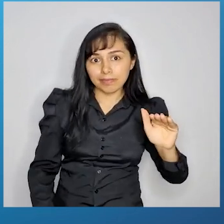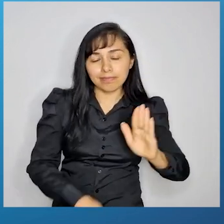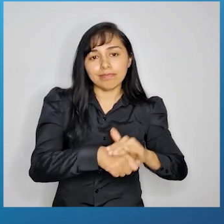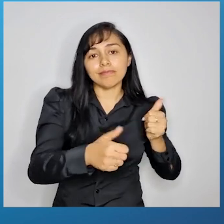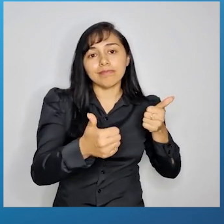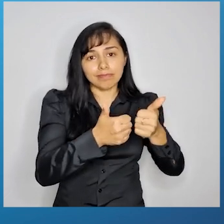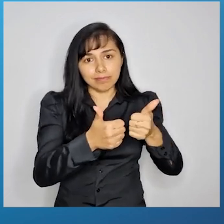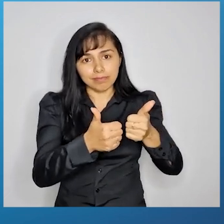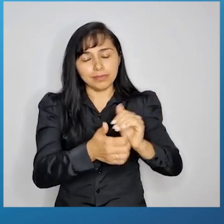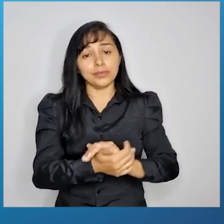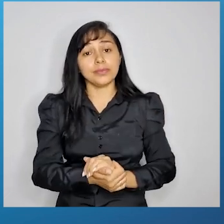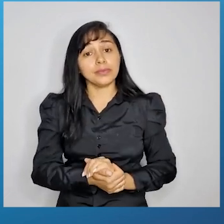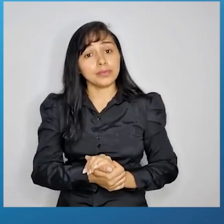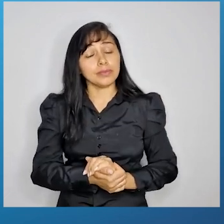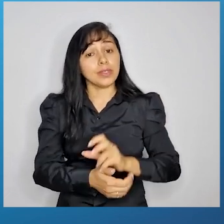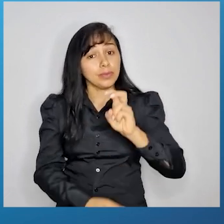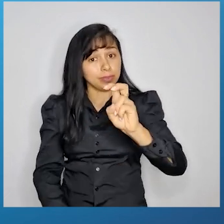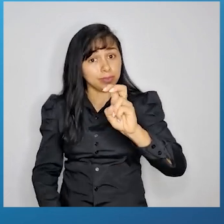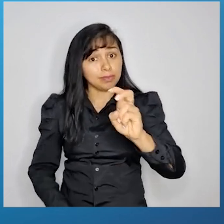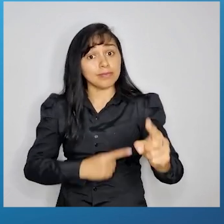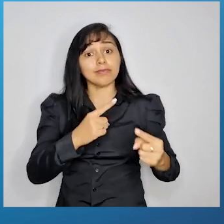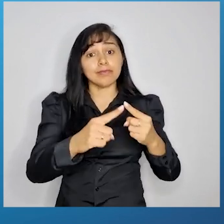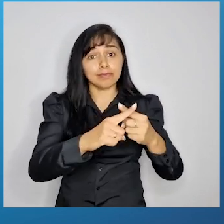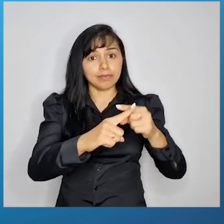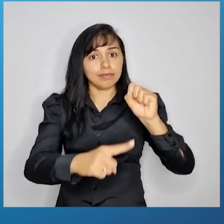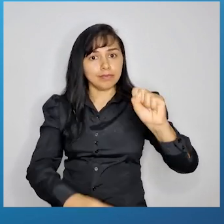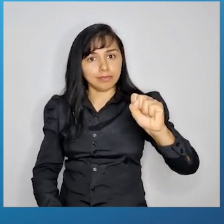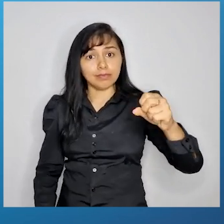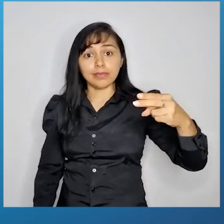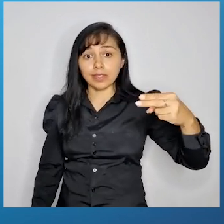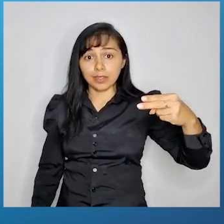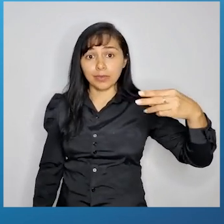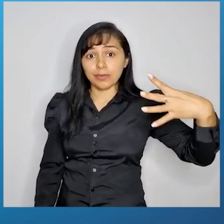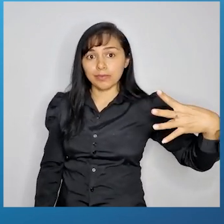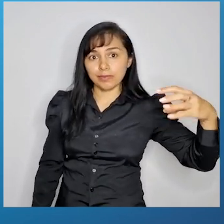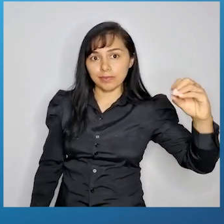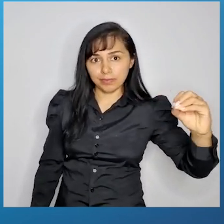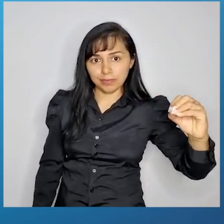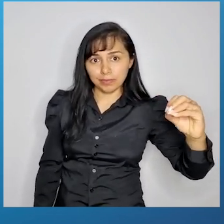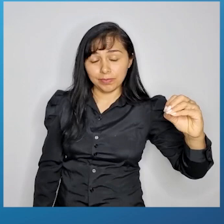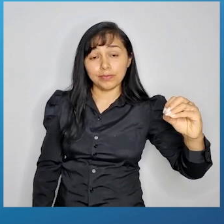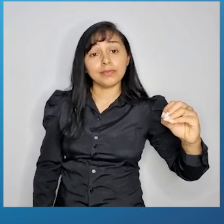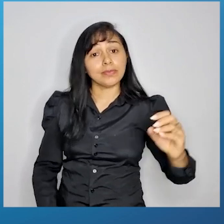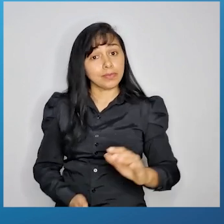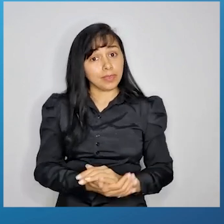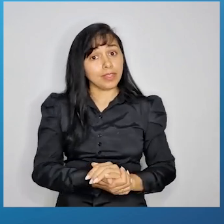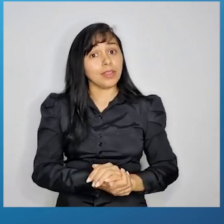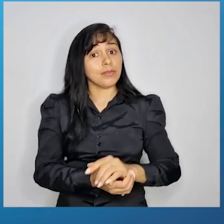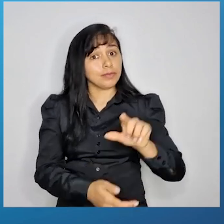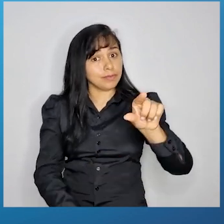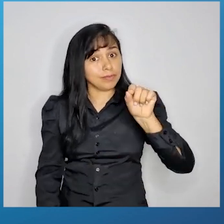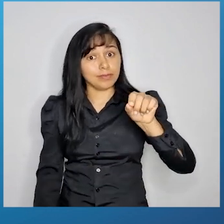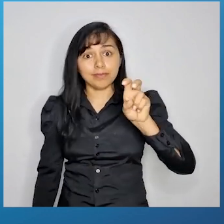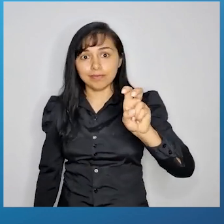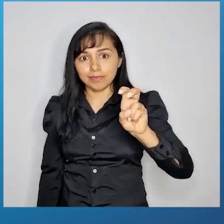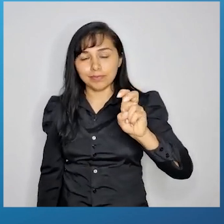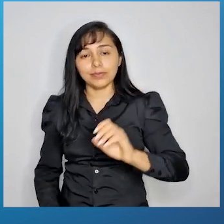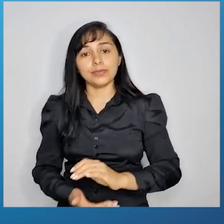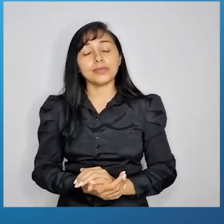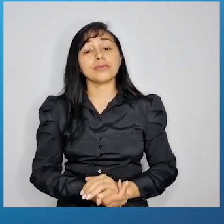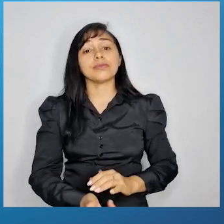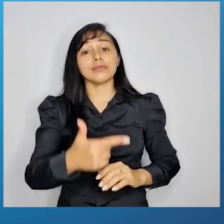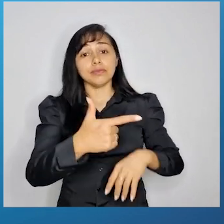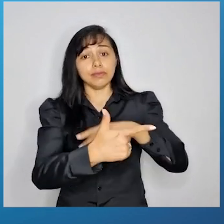chega mais próximo. 5 vezes 8, 40. Vou trazer o 40 para cá, efetuar